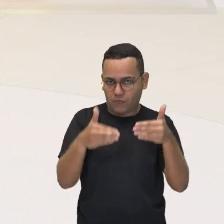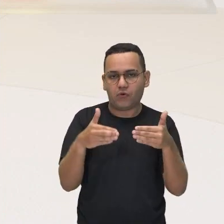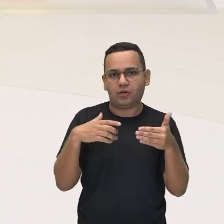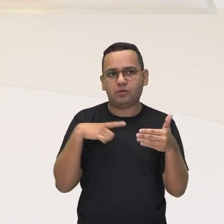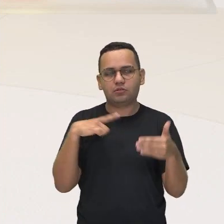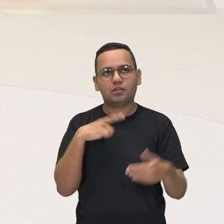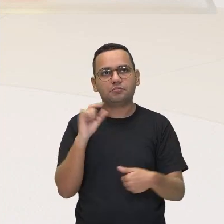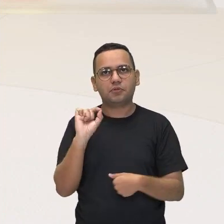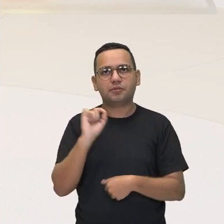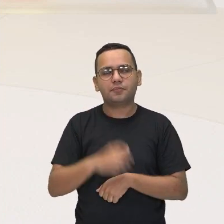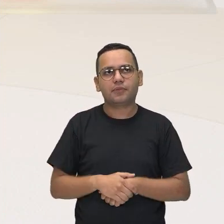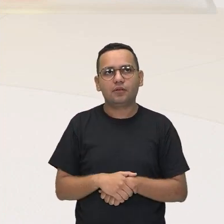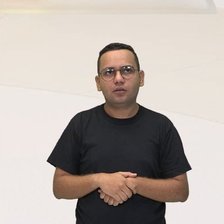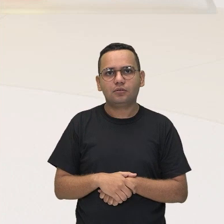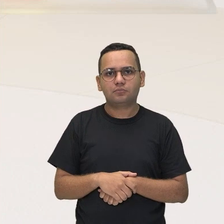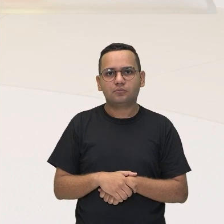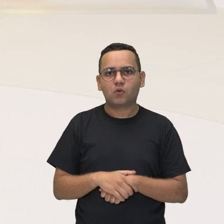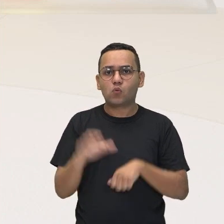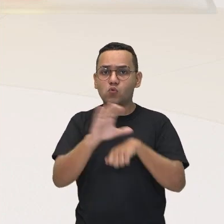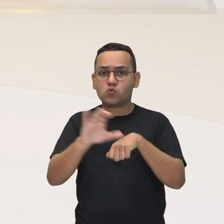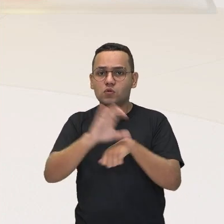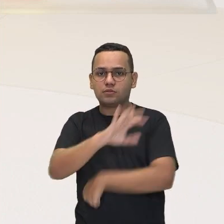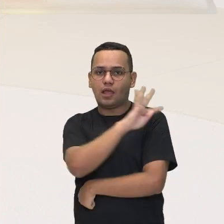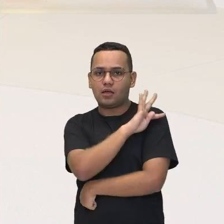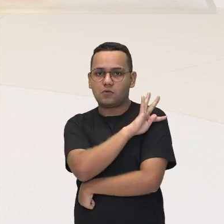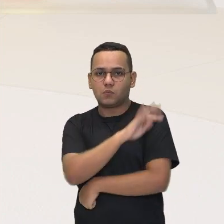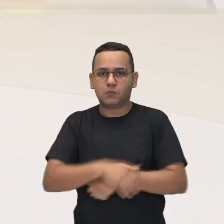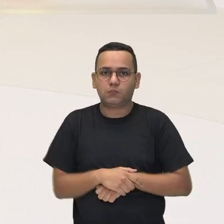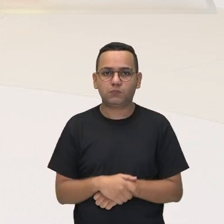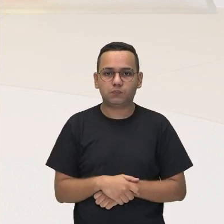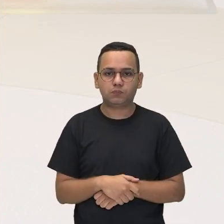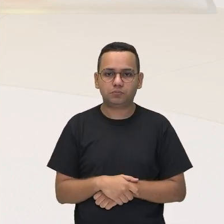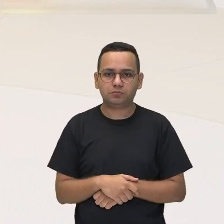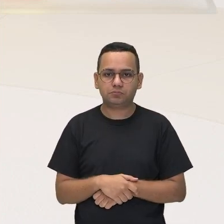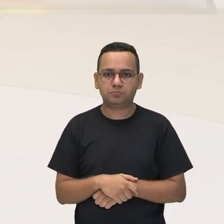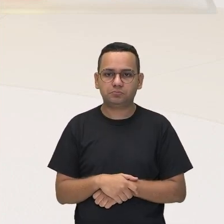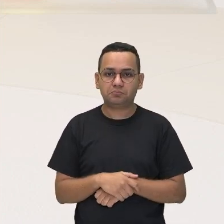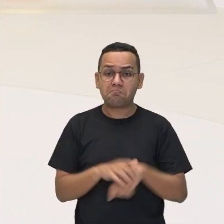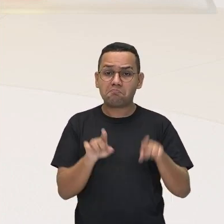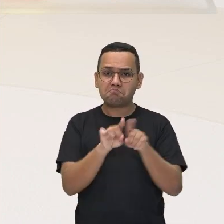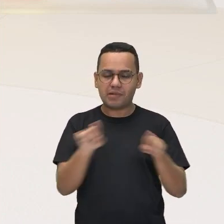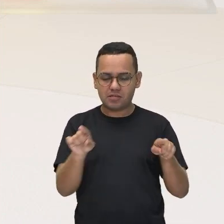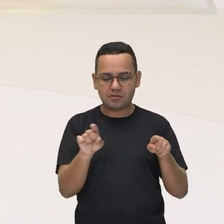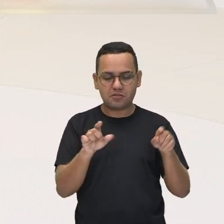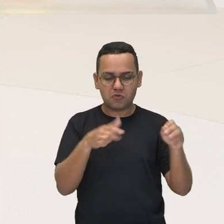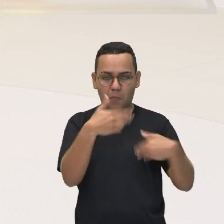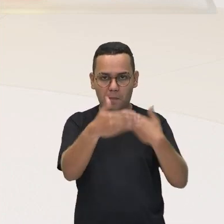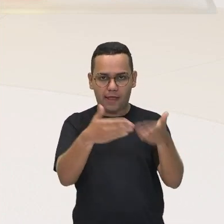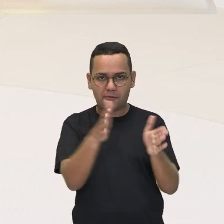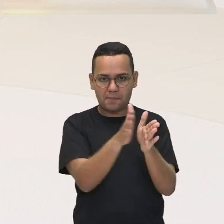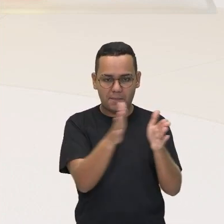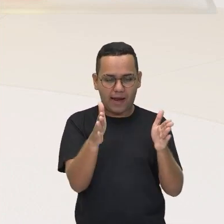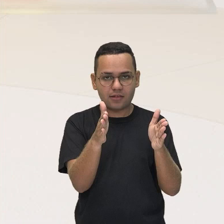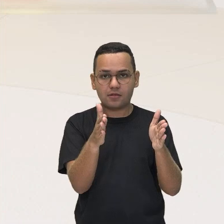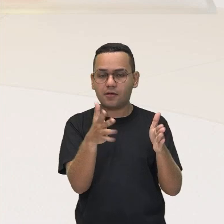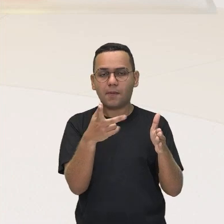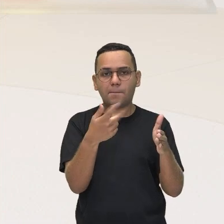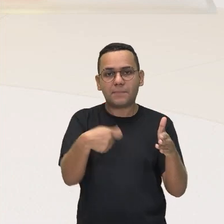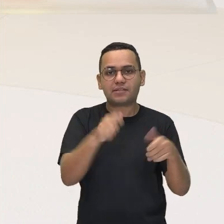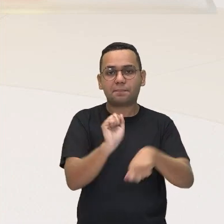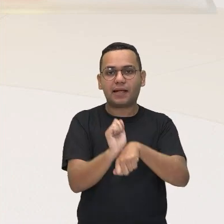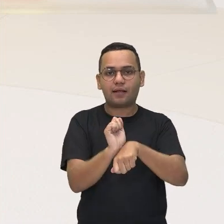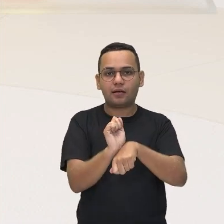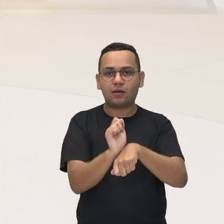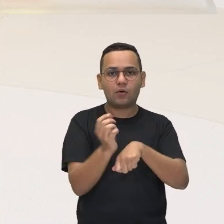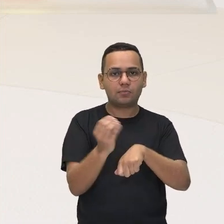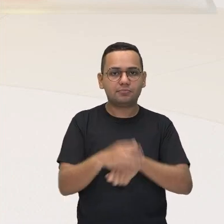2 anos, um curso técnico. Mas no meio do caminho aconteceu um problema, eu tive que parar. Aí eu